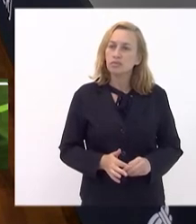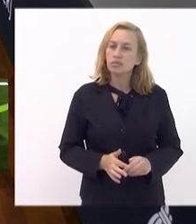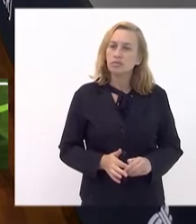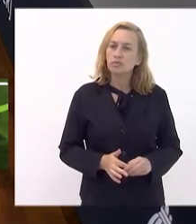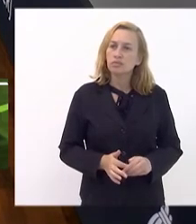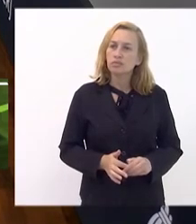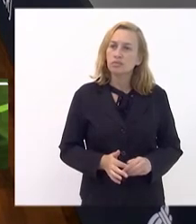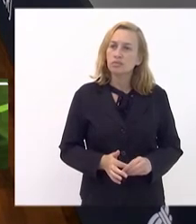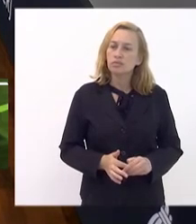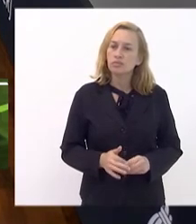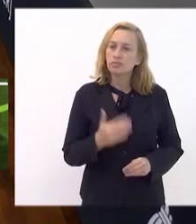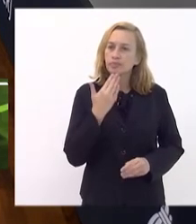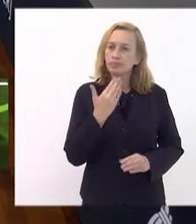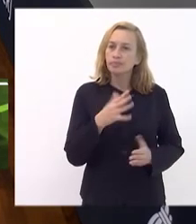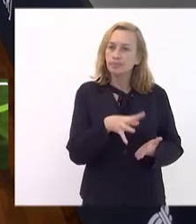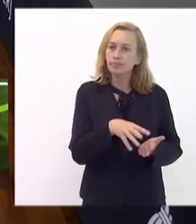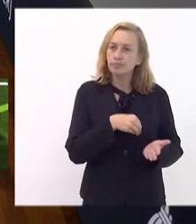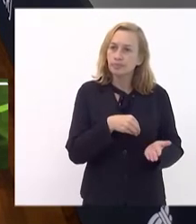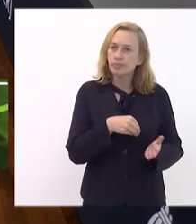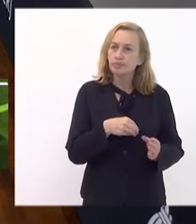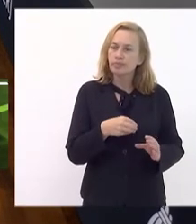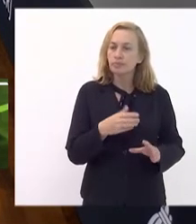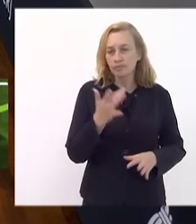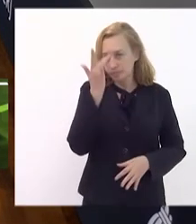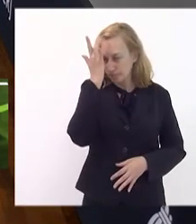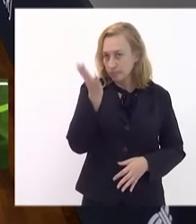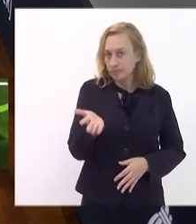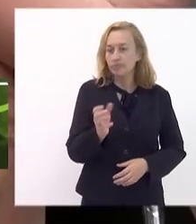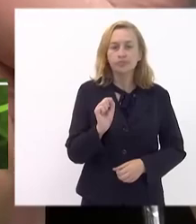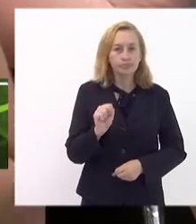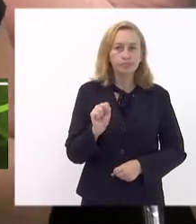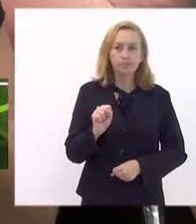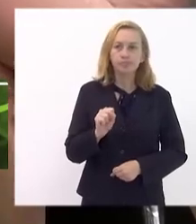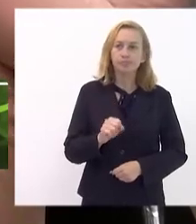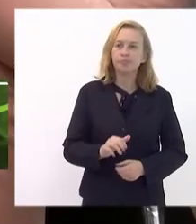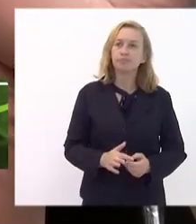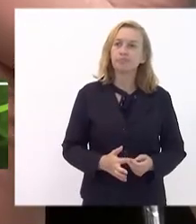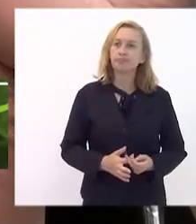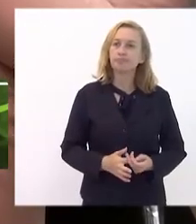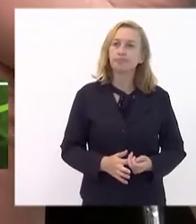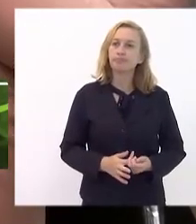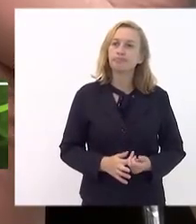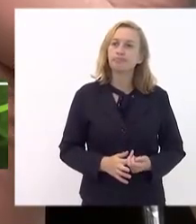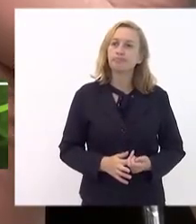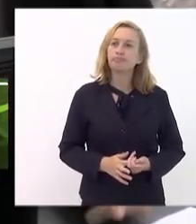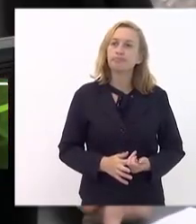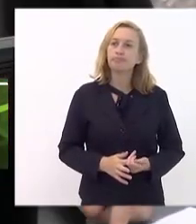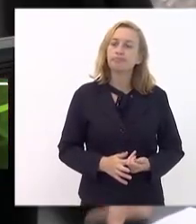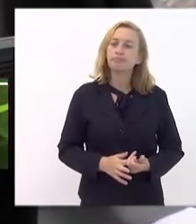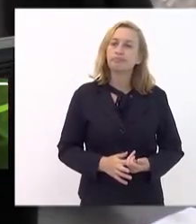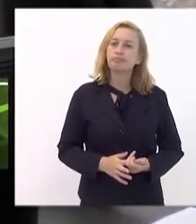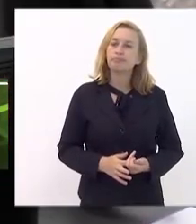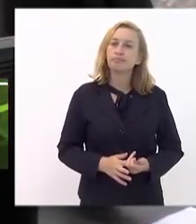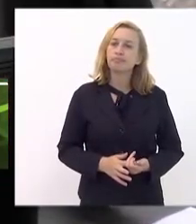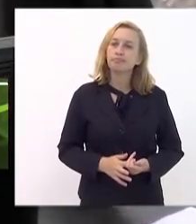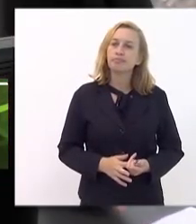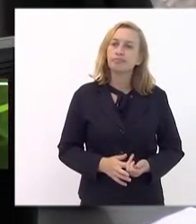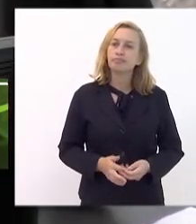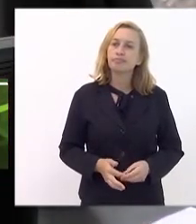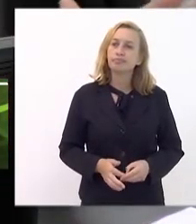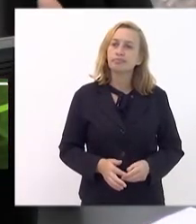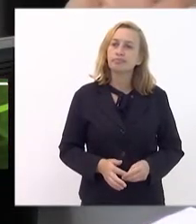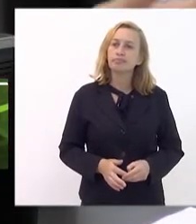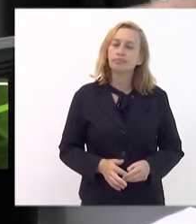Então, por favor, vamos pedir cópia do contrato, porque aí lá... Sim, tem tudo. Está tudo assinalado, né? E a gente